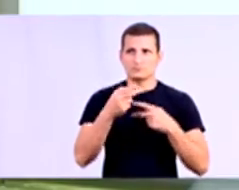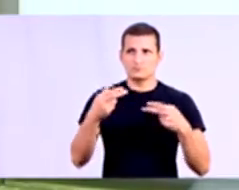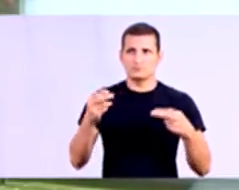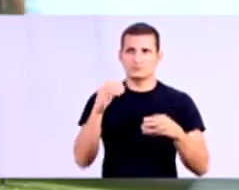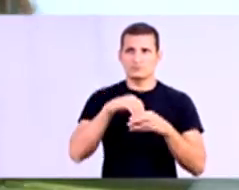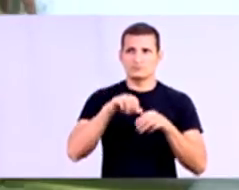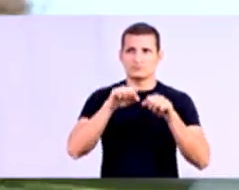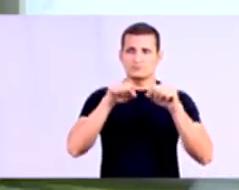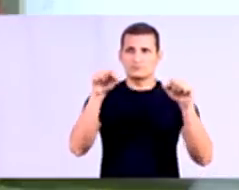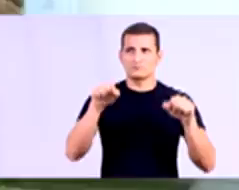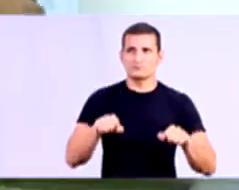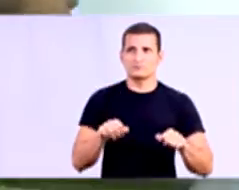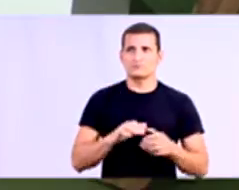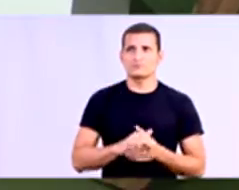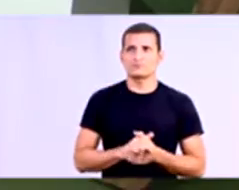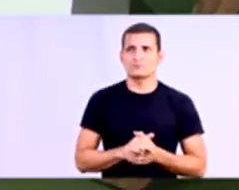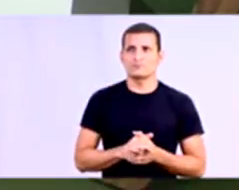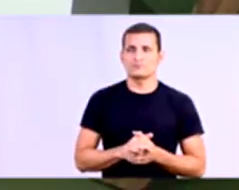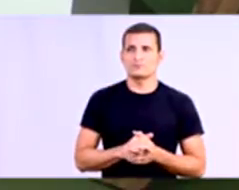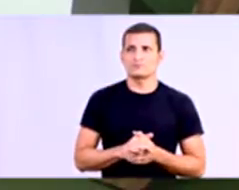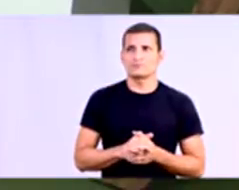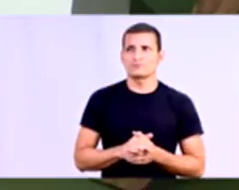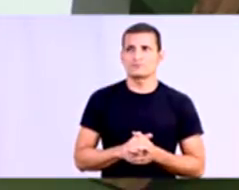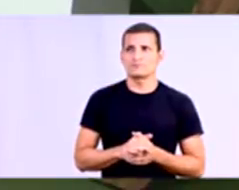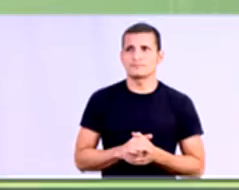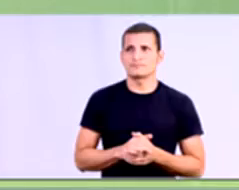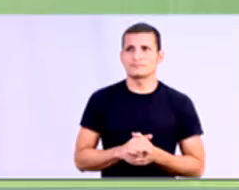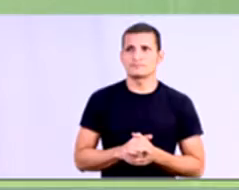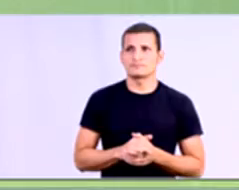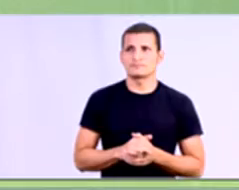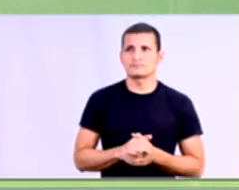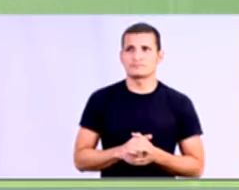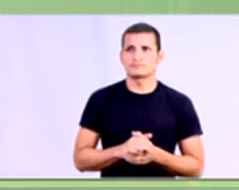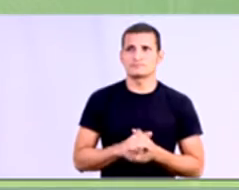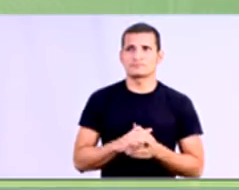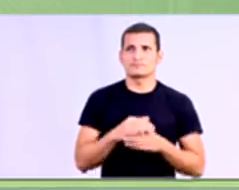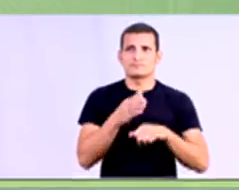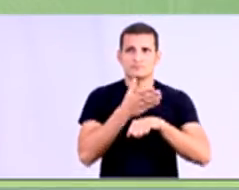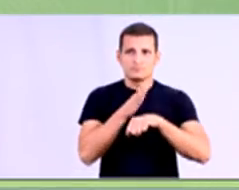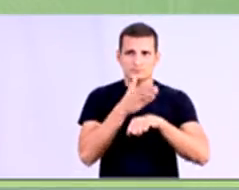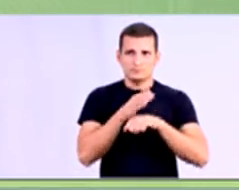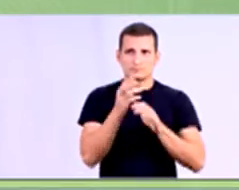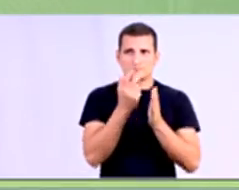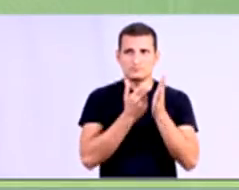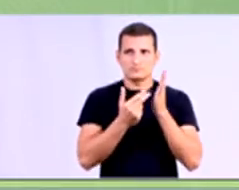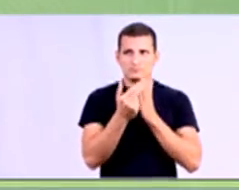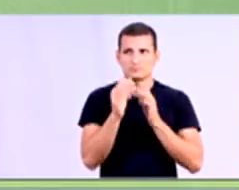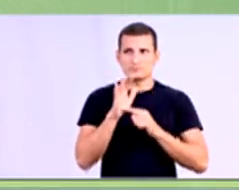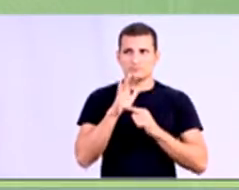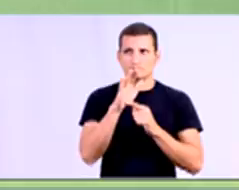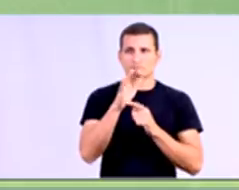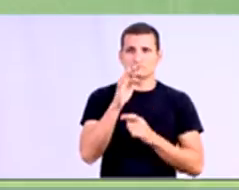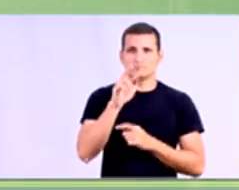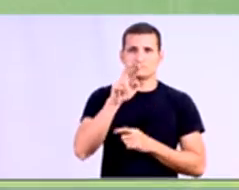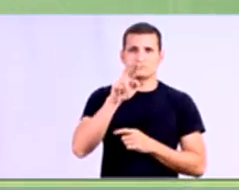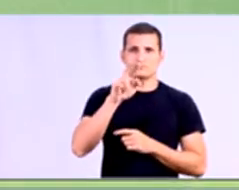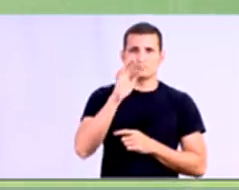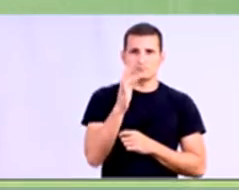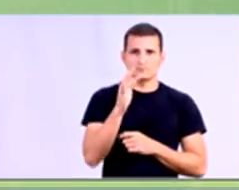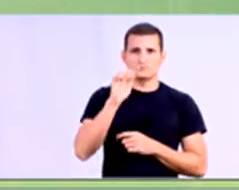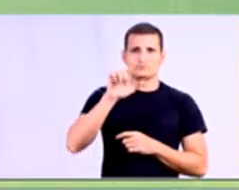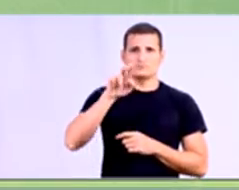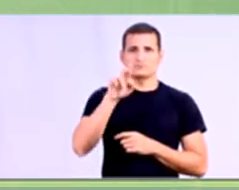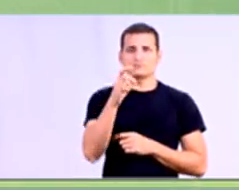sistema. Próximo diagrama, diagrama de atividades. Diagrama de atividades representa o fluxo